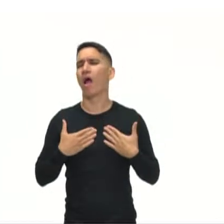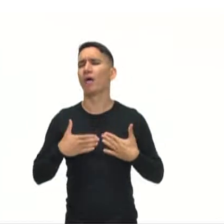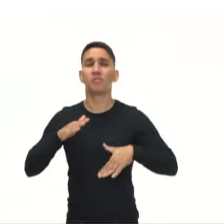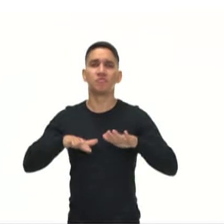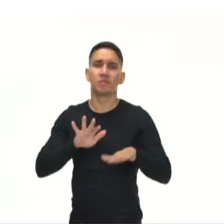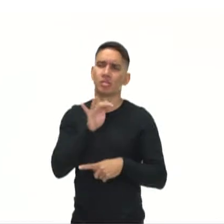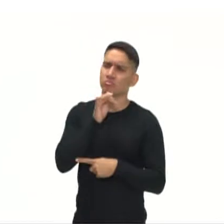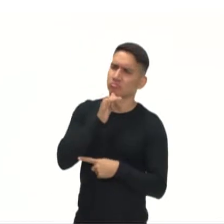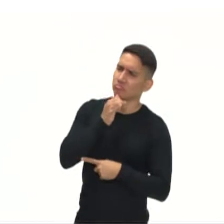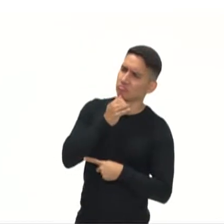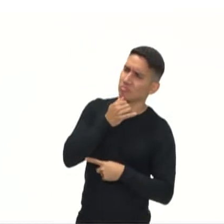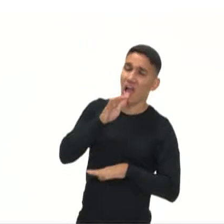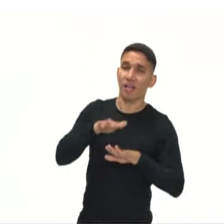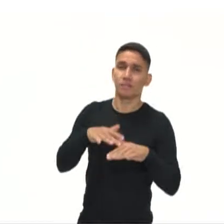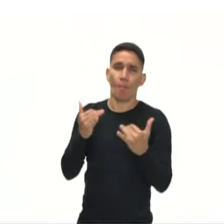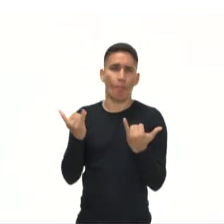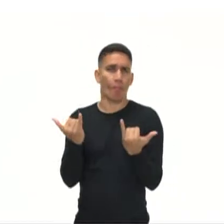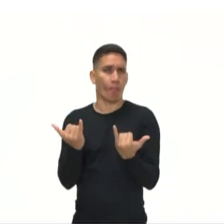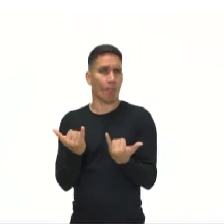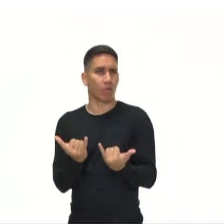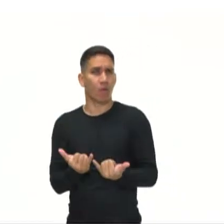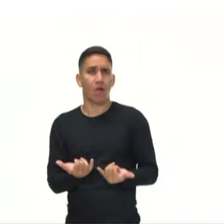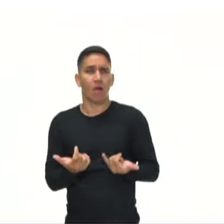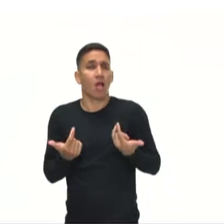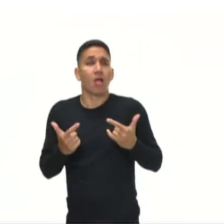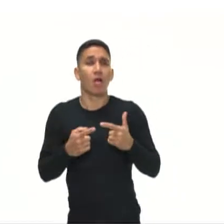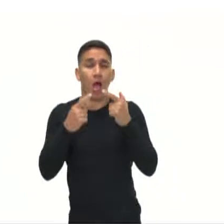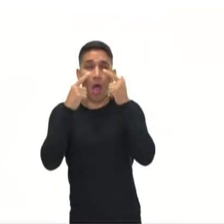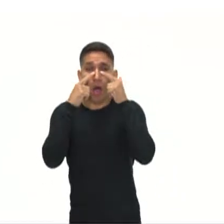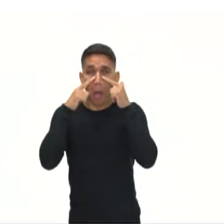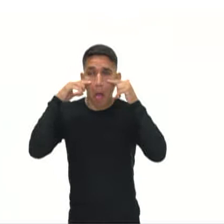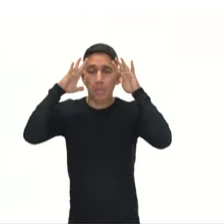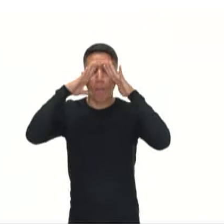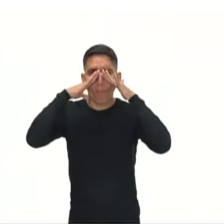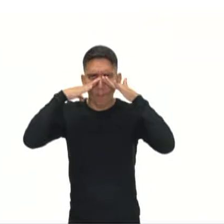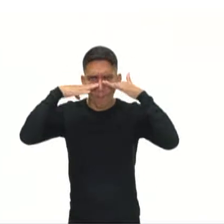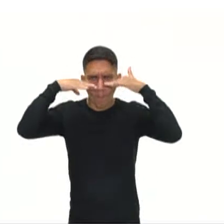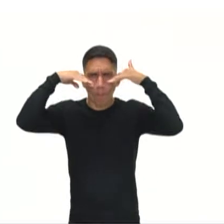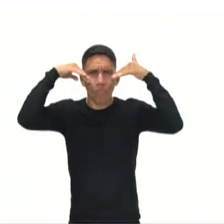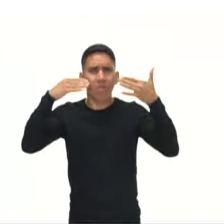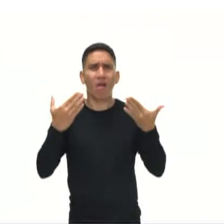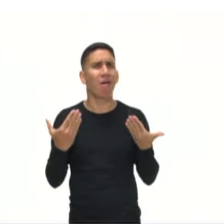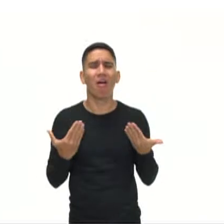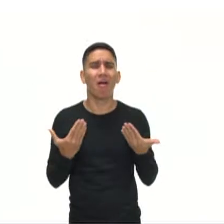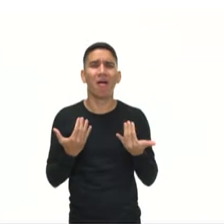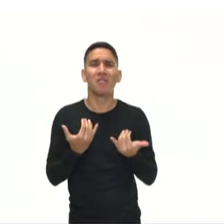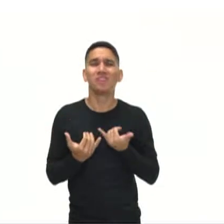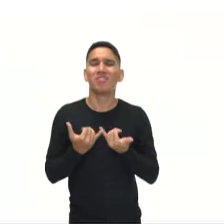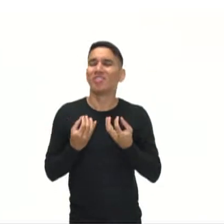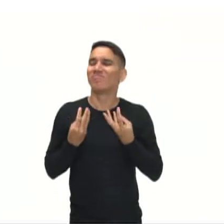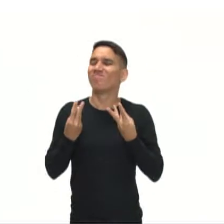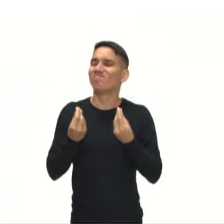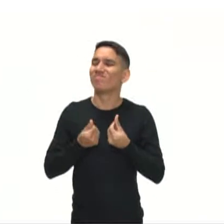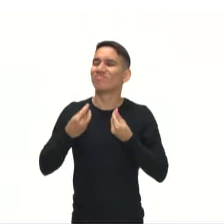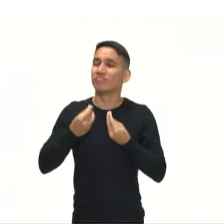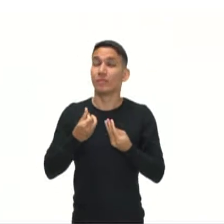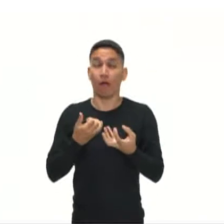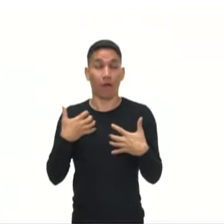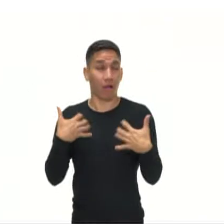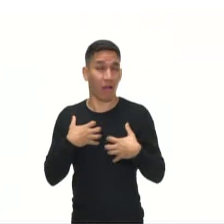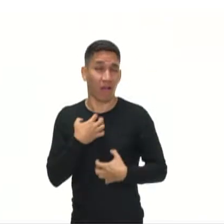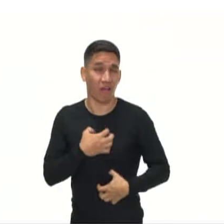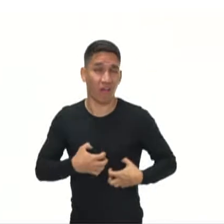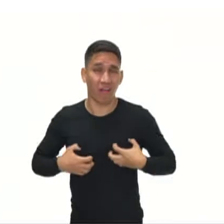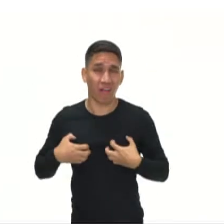triste, assim magro, nem esses olhos tão vazios, nem o lábio amargo. Eu não tinha